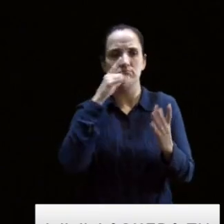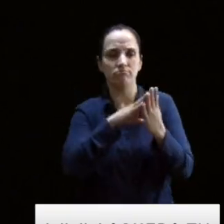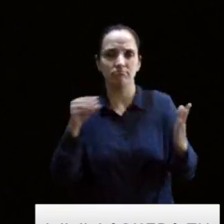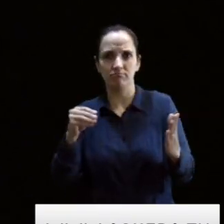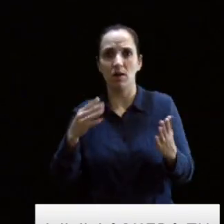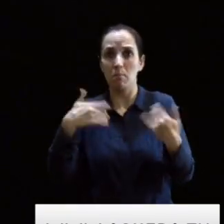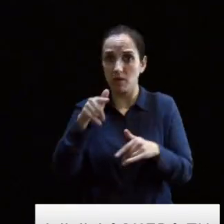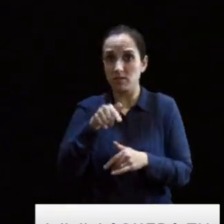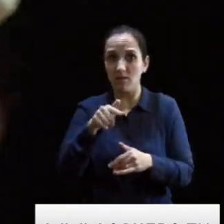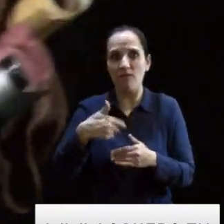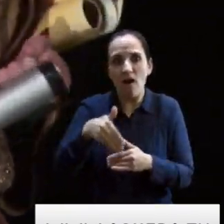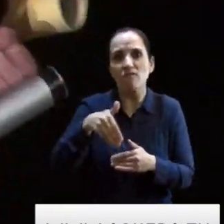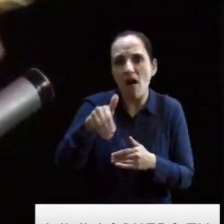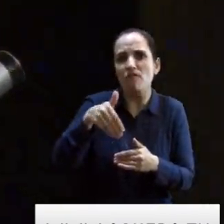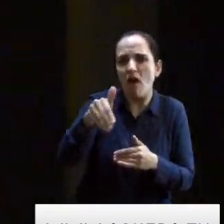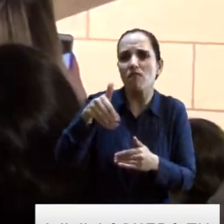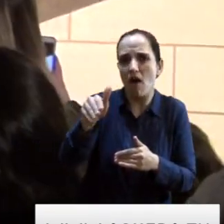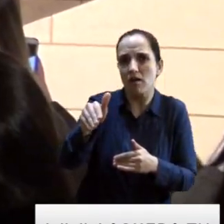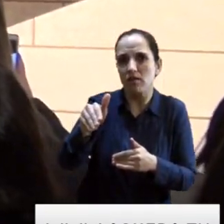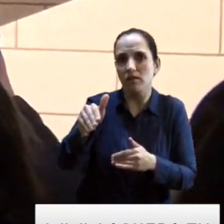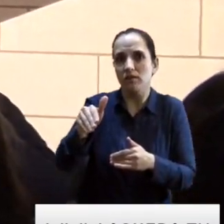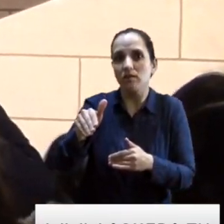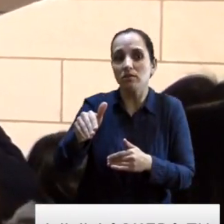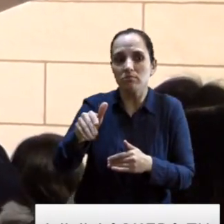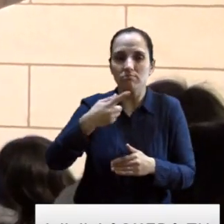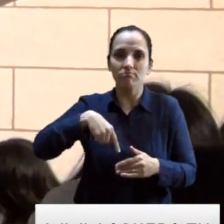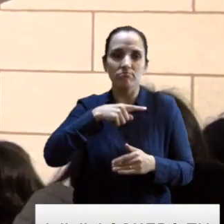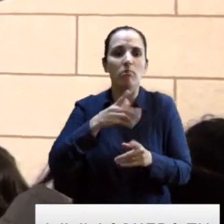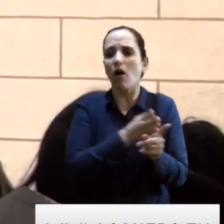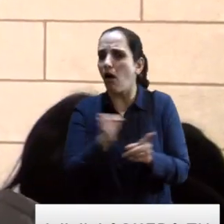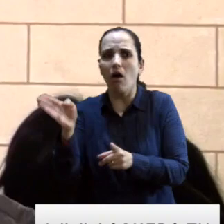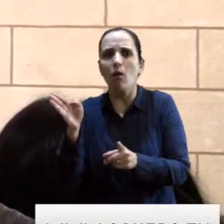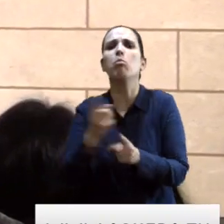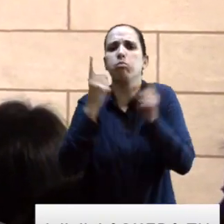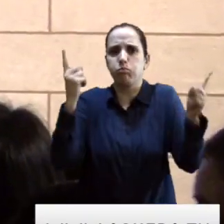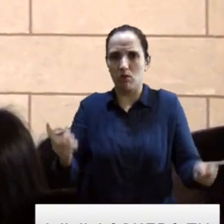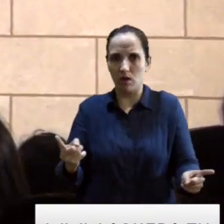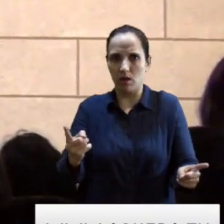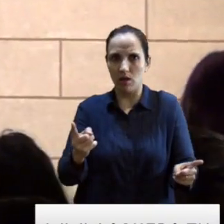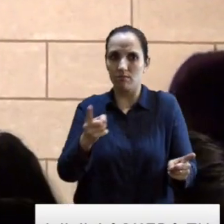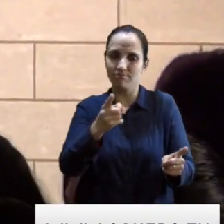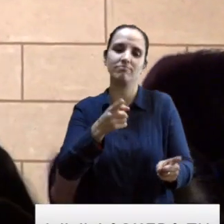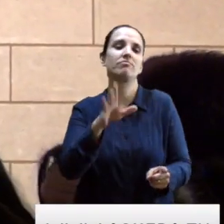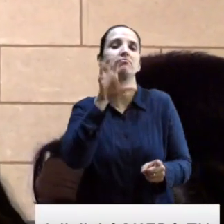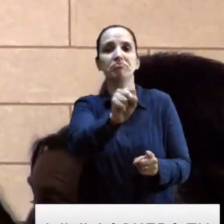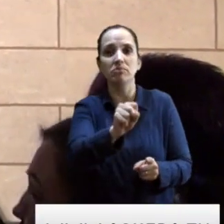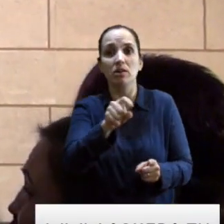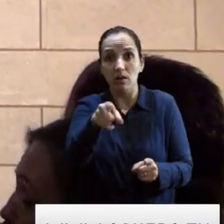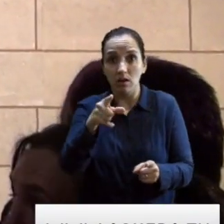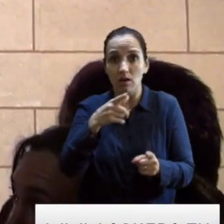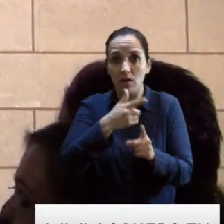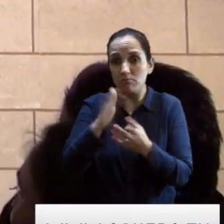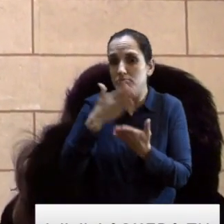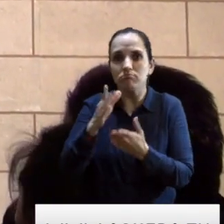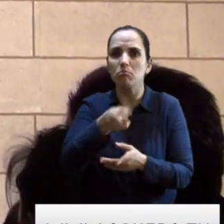Vamos subir. Mas vai ser esta. Vai. E a minha rota foi desviada porquê? Estava lá agarrada. E desde que eu